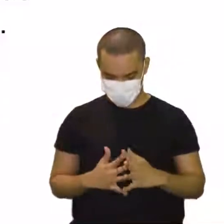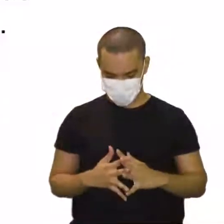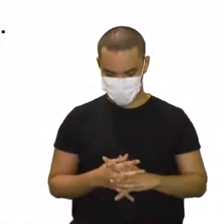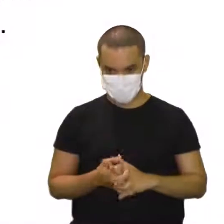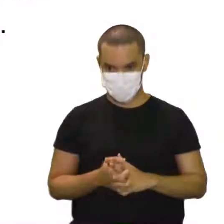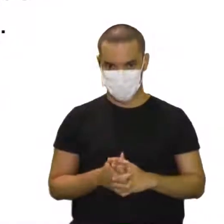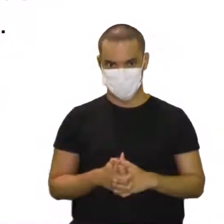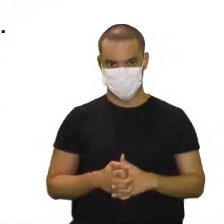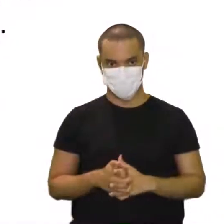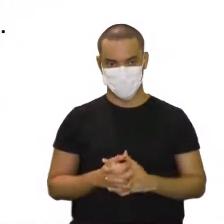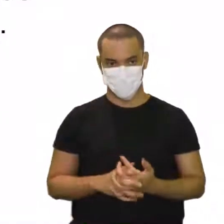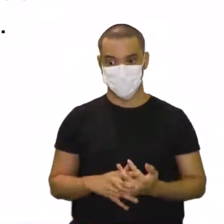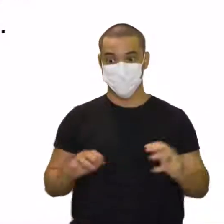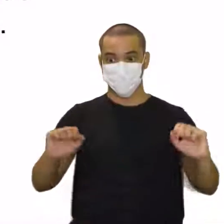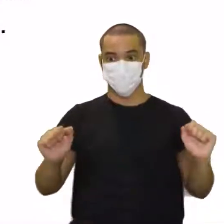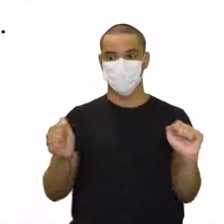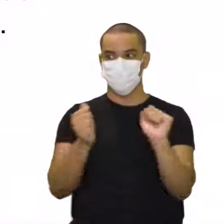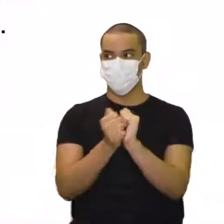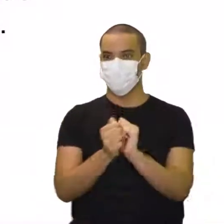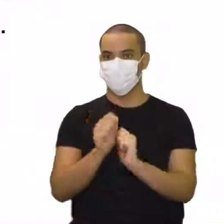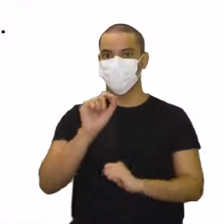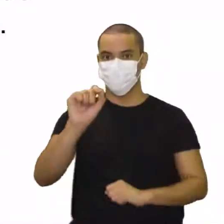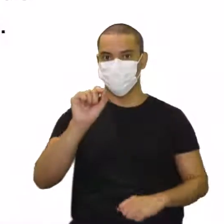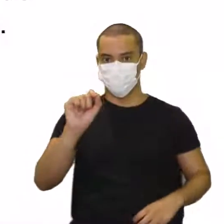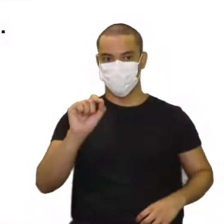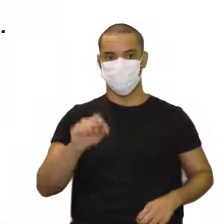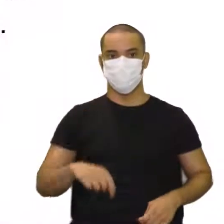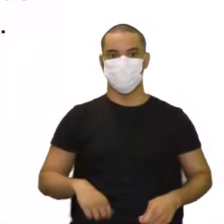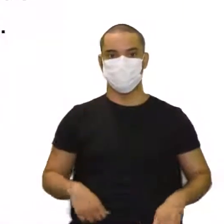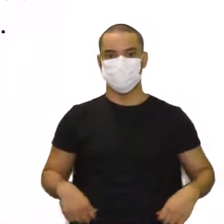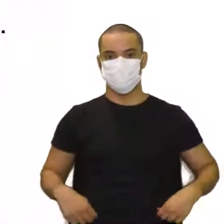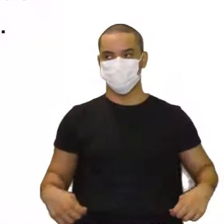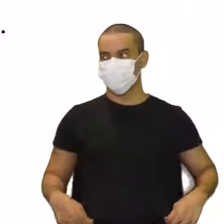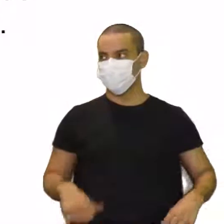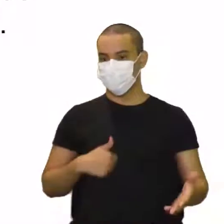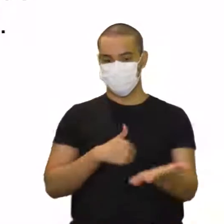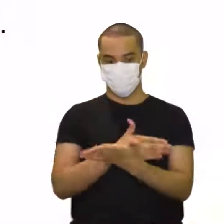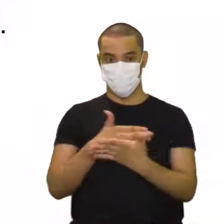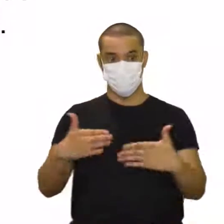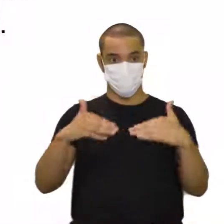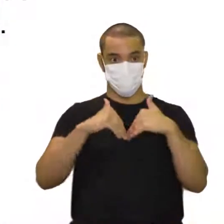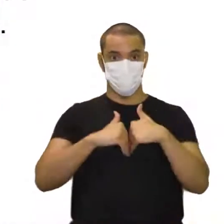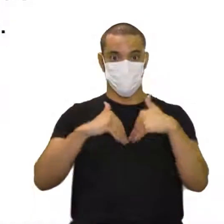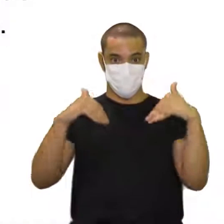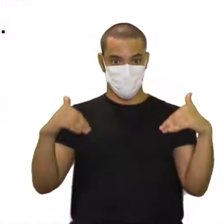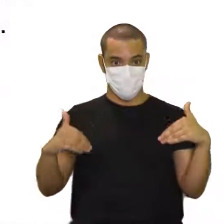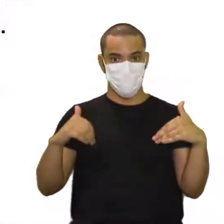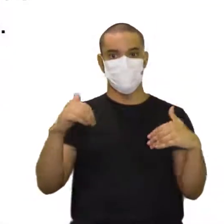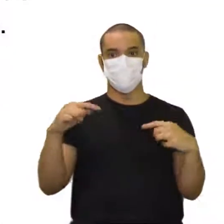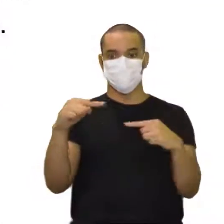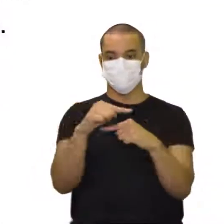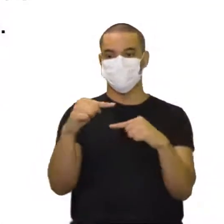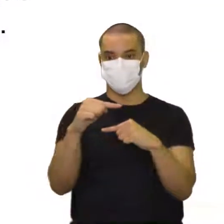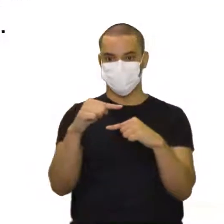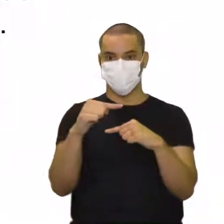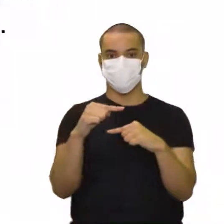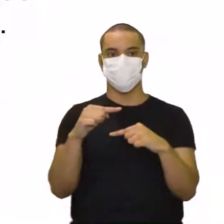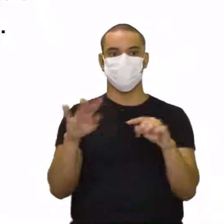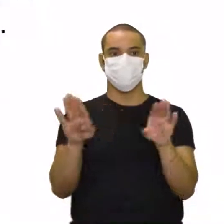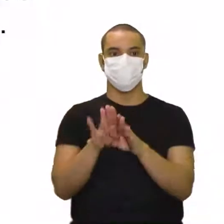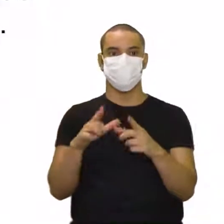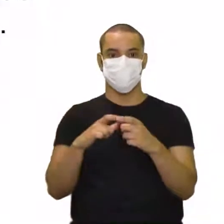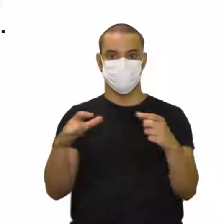Bom, ao mesmo tempo em que se inicia a separação das cargas, que é a polarização dessa barra,